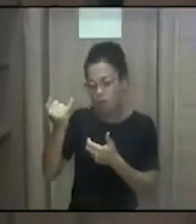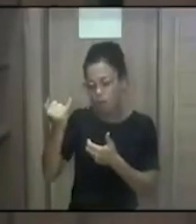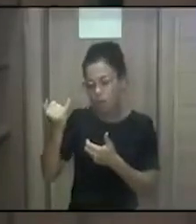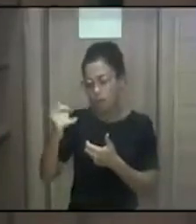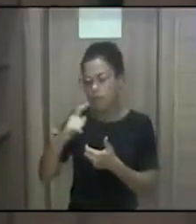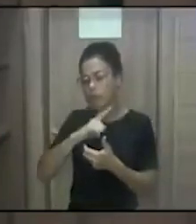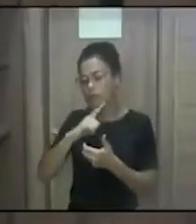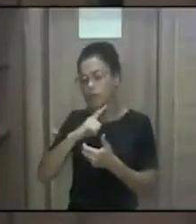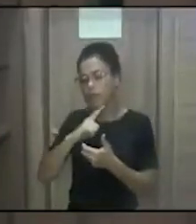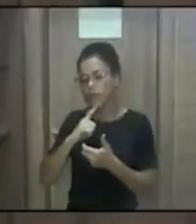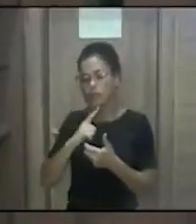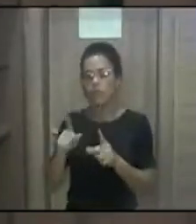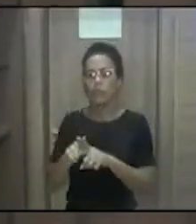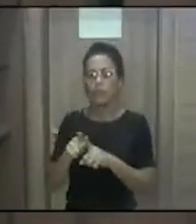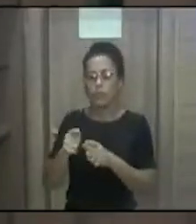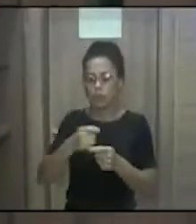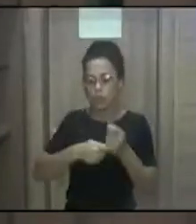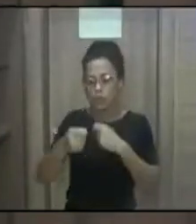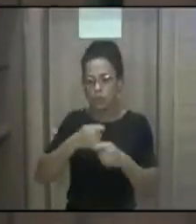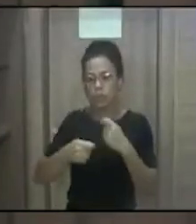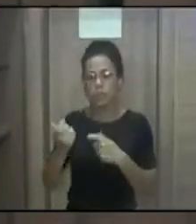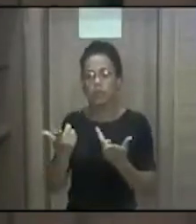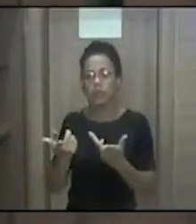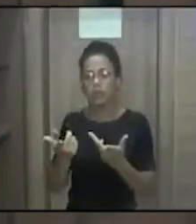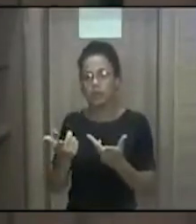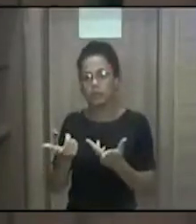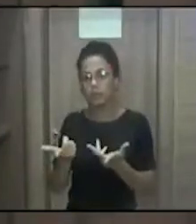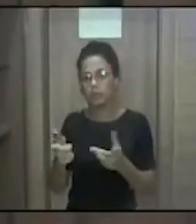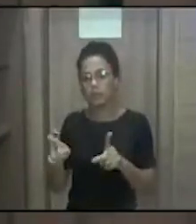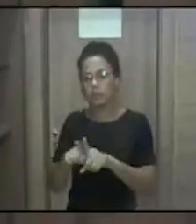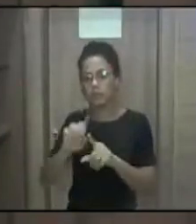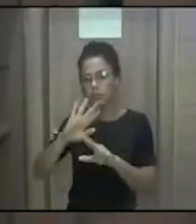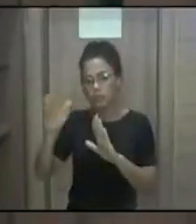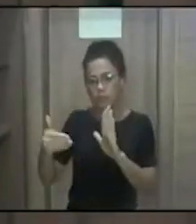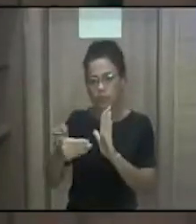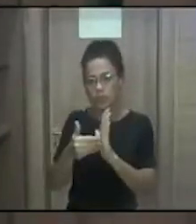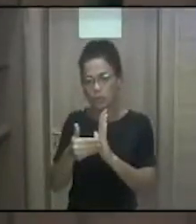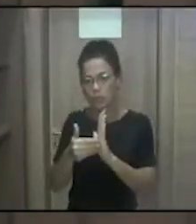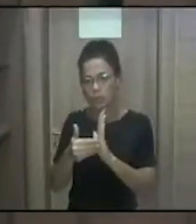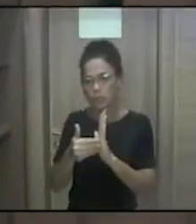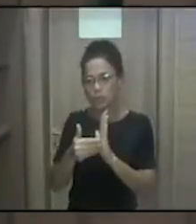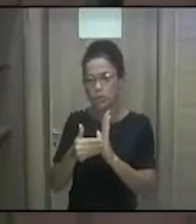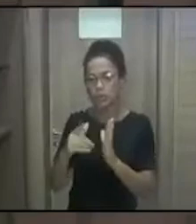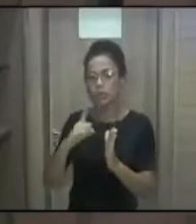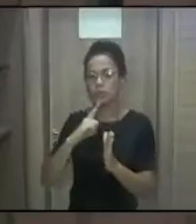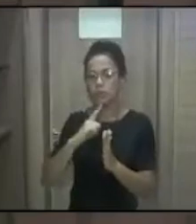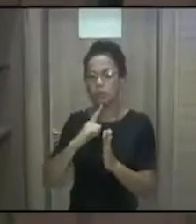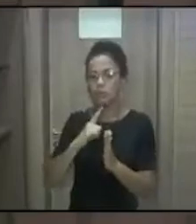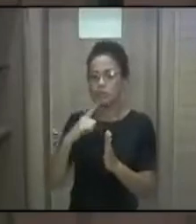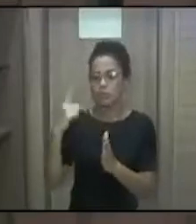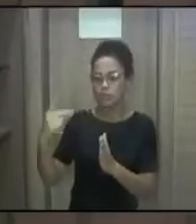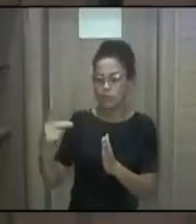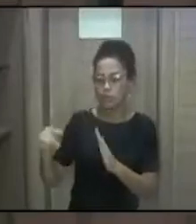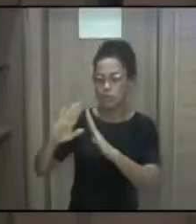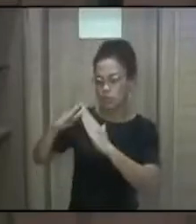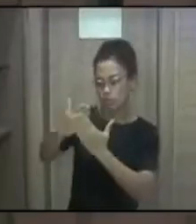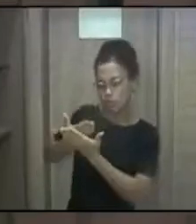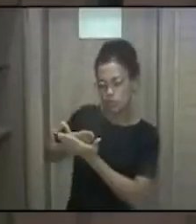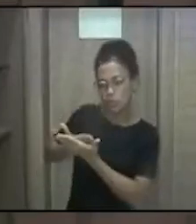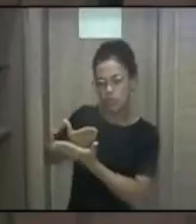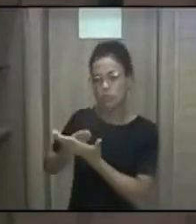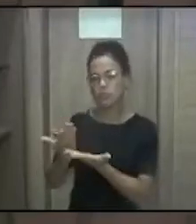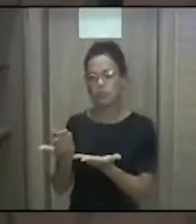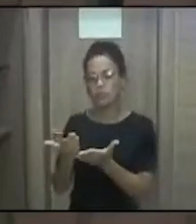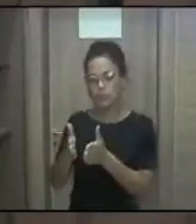há uma economia econômica dos indivíduos de menor índice de escolaridade, em que